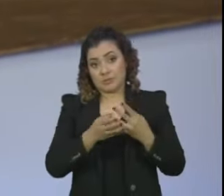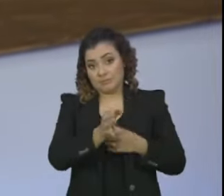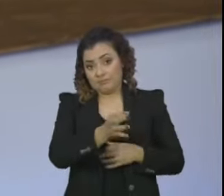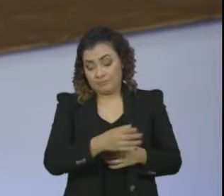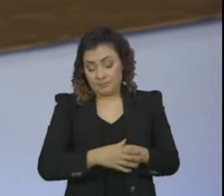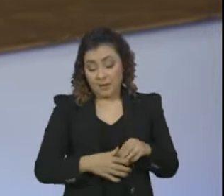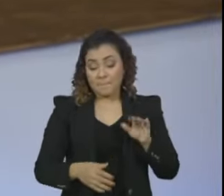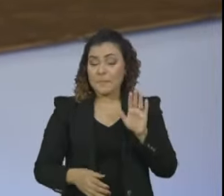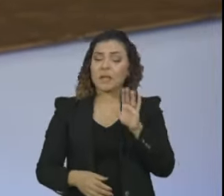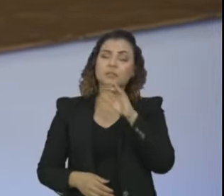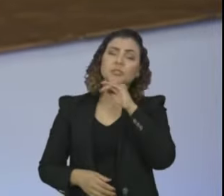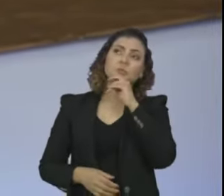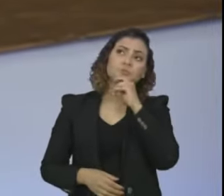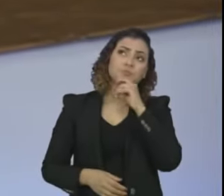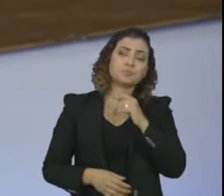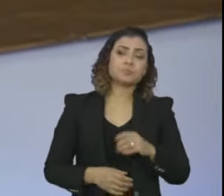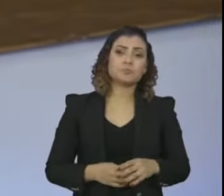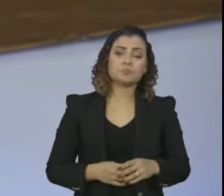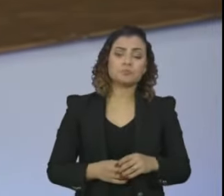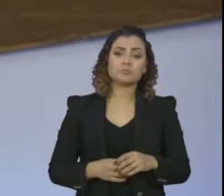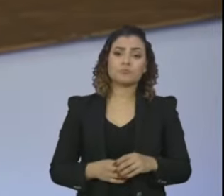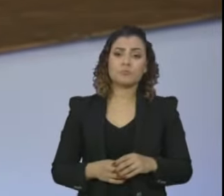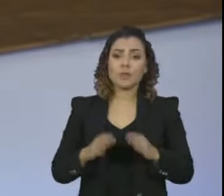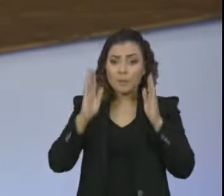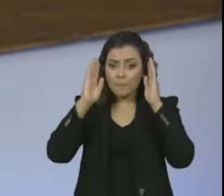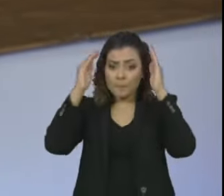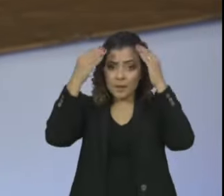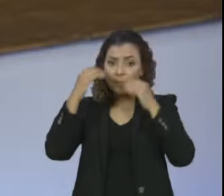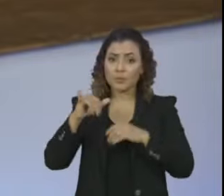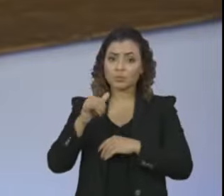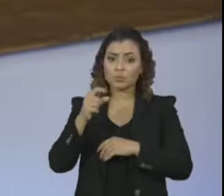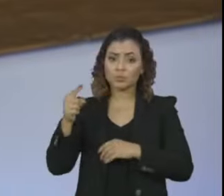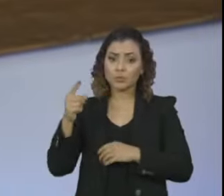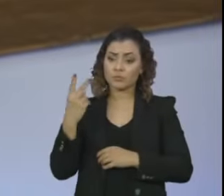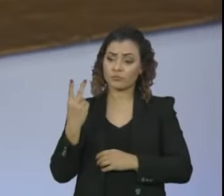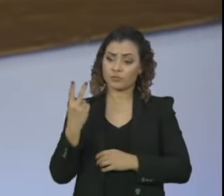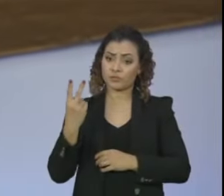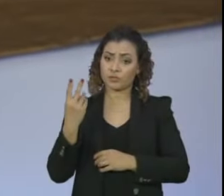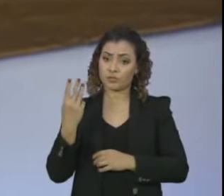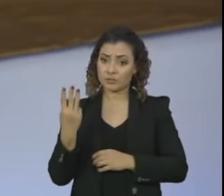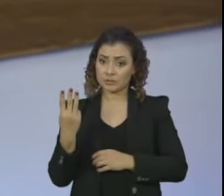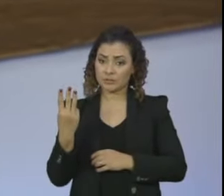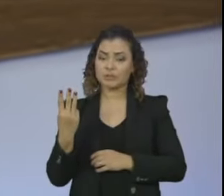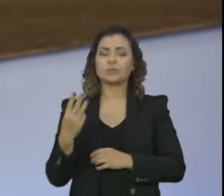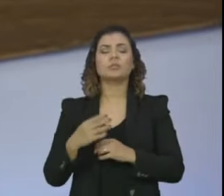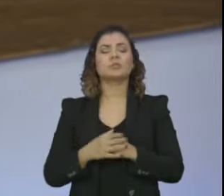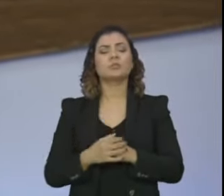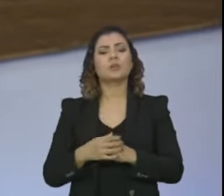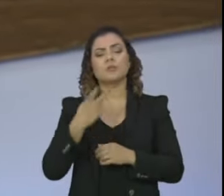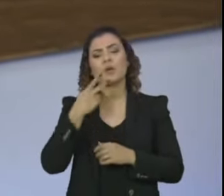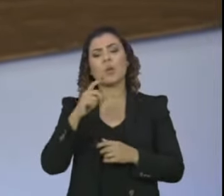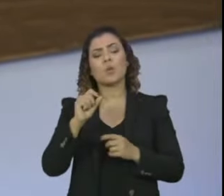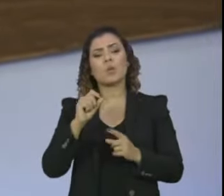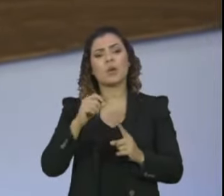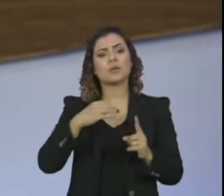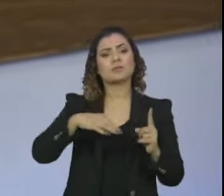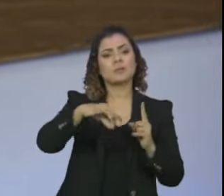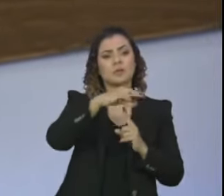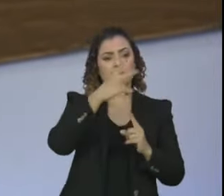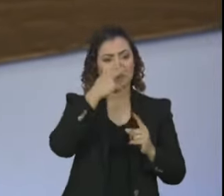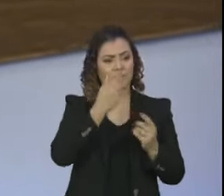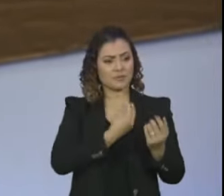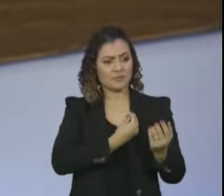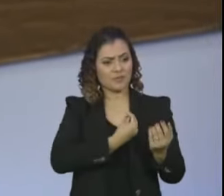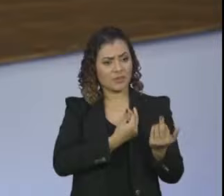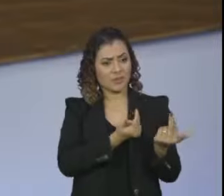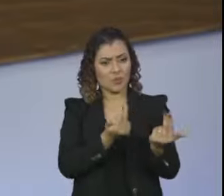o o Papa João 23 ele dizia que a gente que o Santos eles deveriam estar nos nossos irmãos do